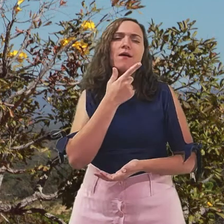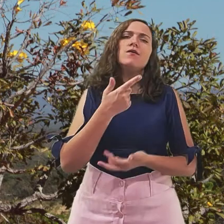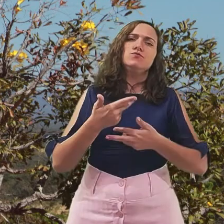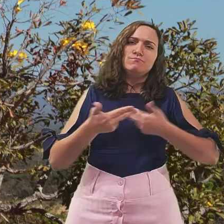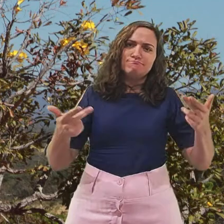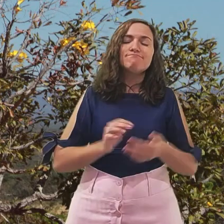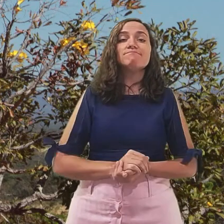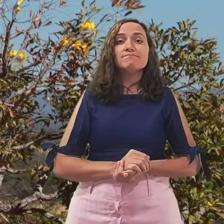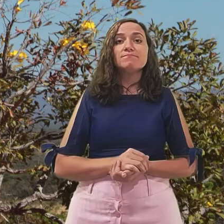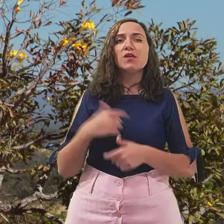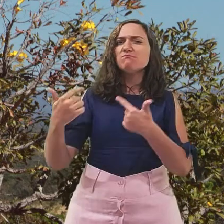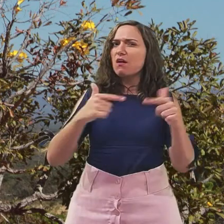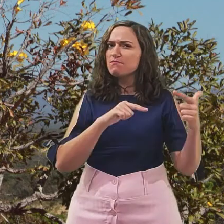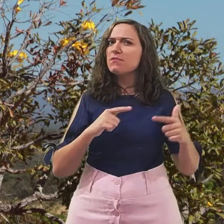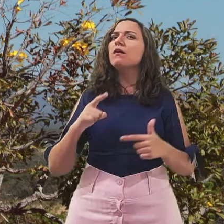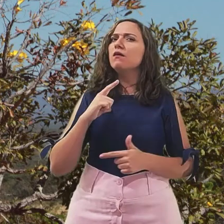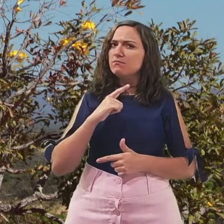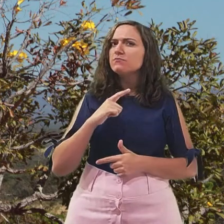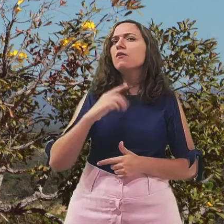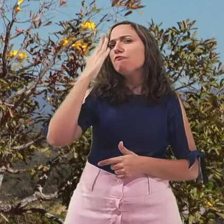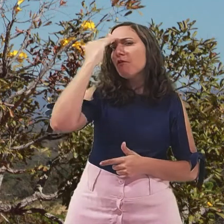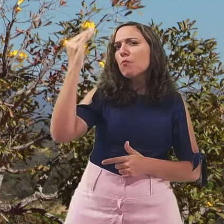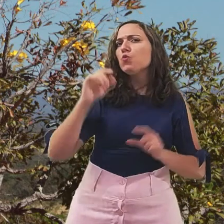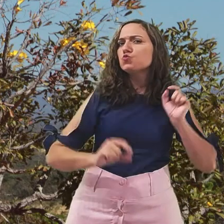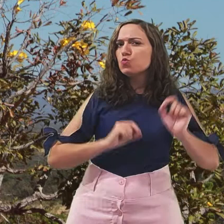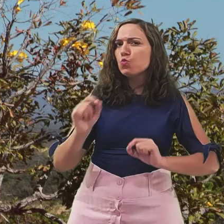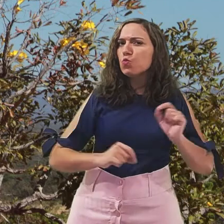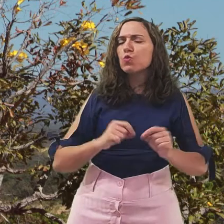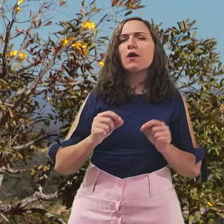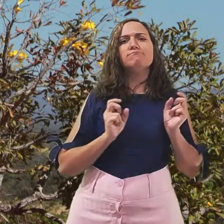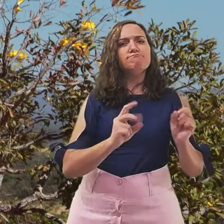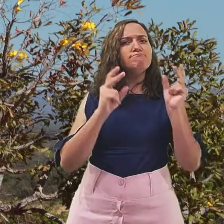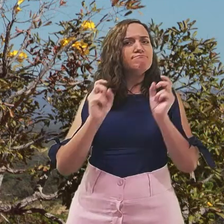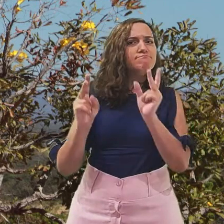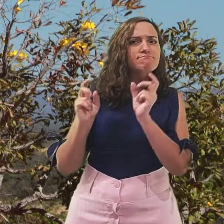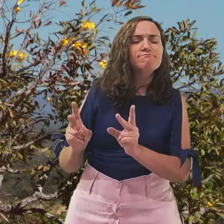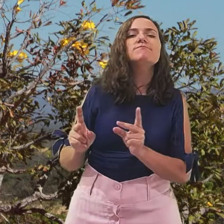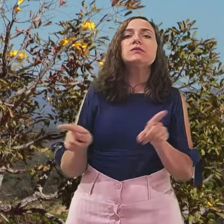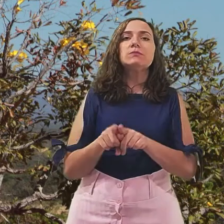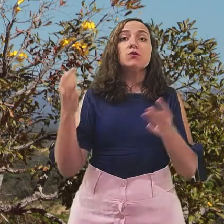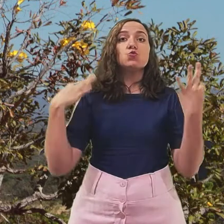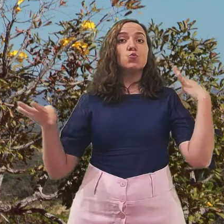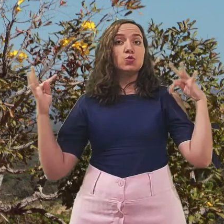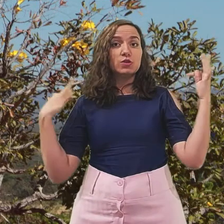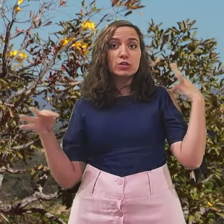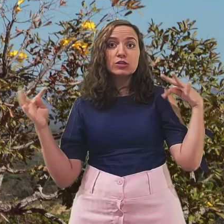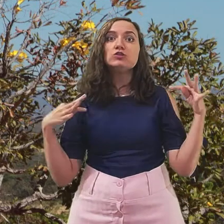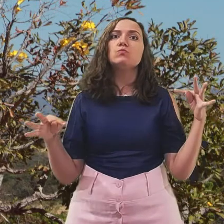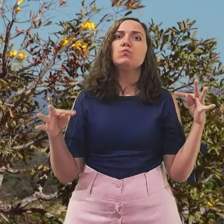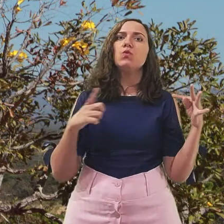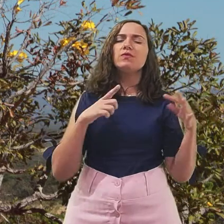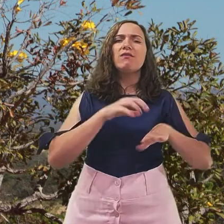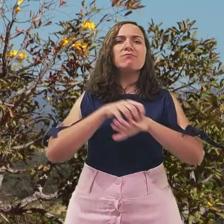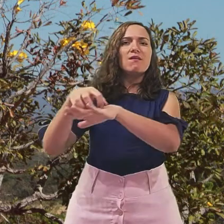de serviços é bastante expressivo, com destaque para as áreas de comércio, turismo,